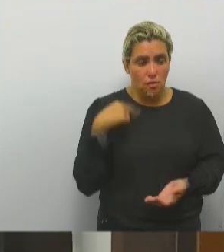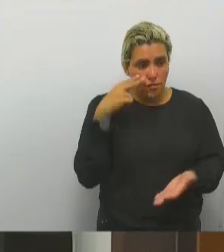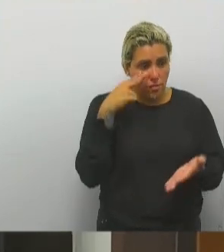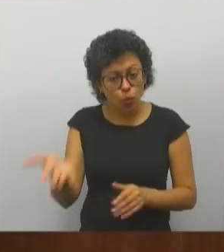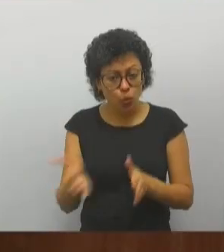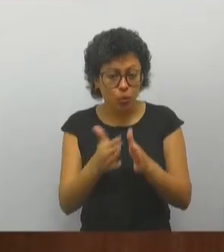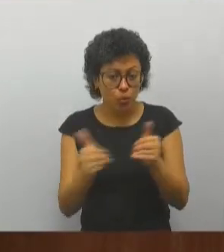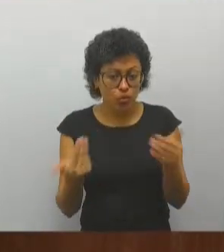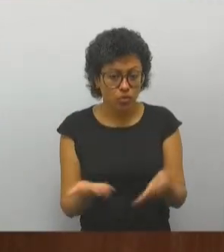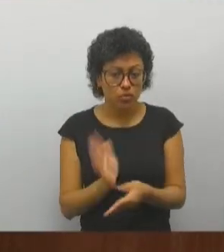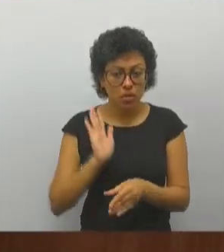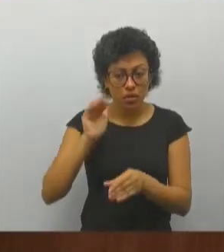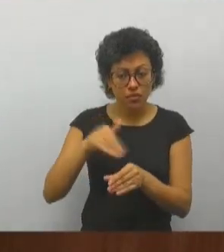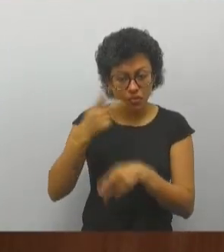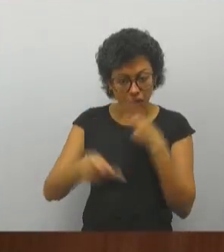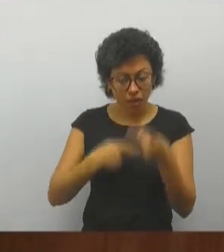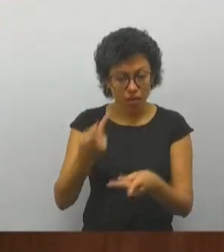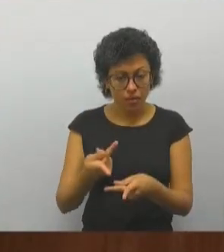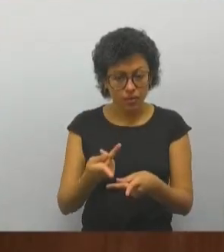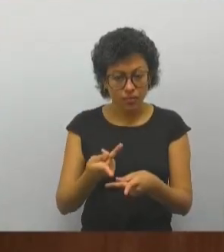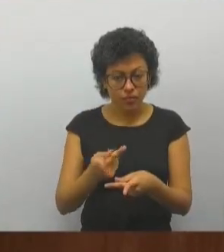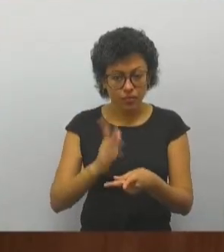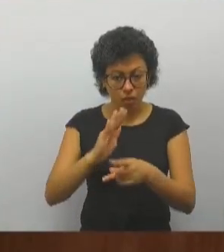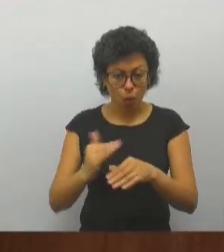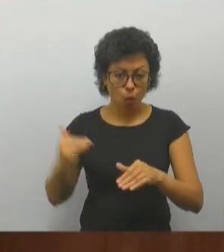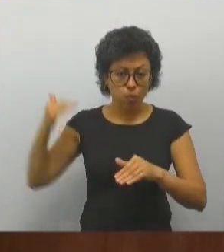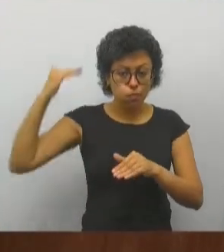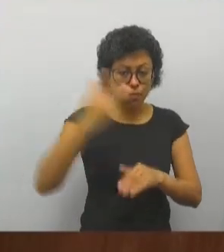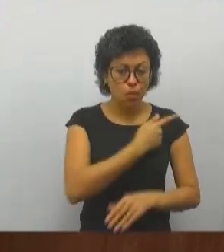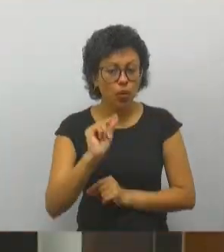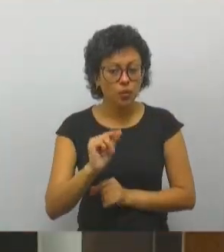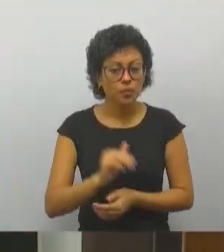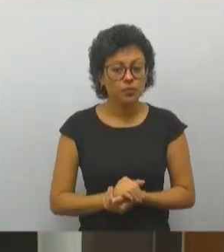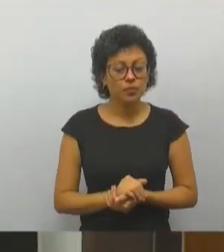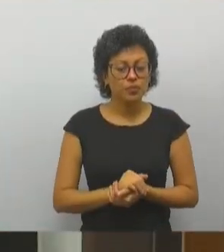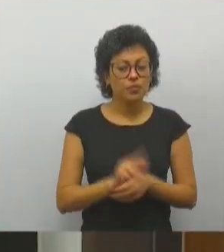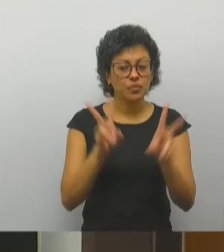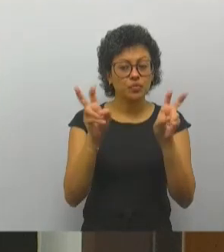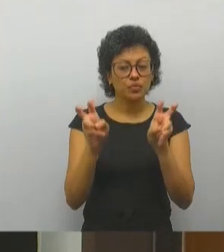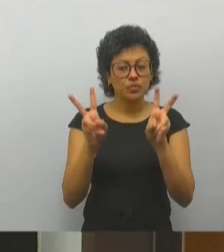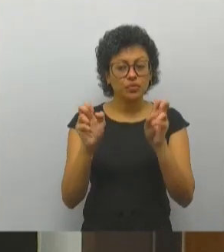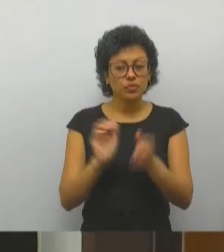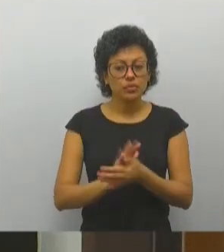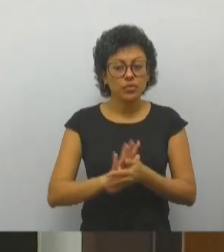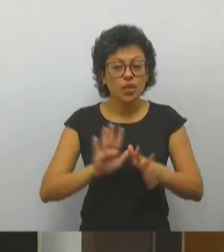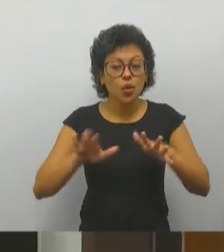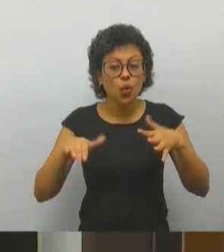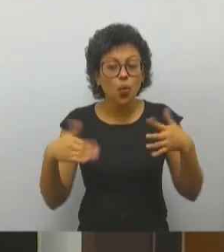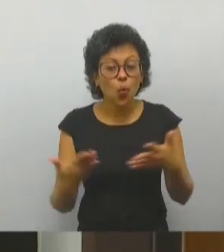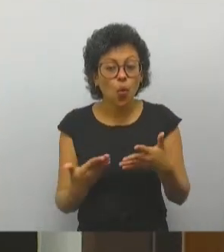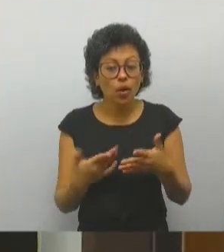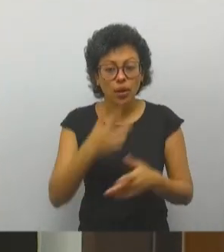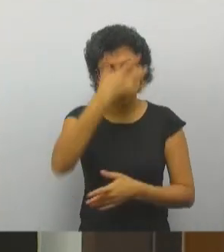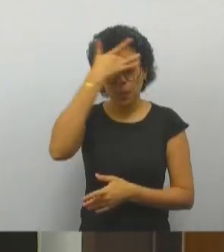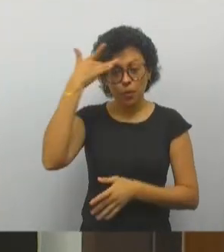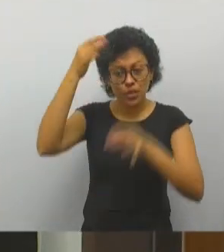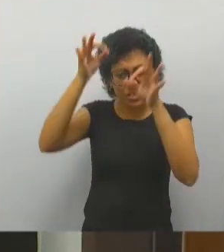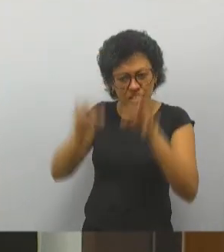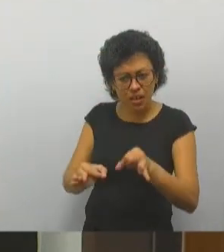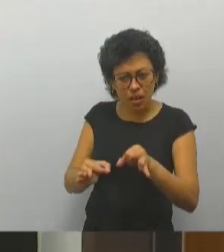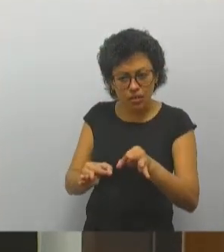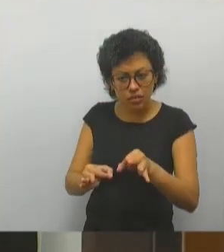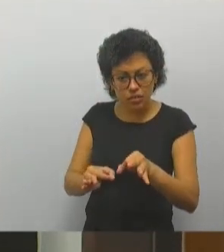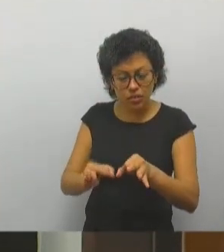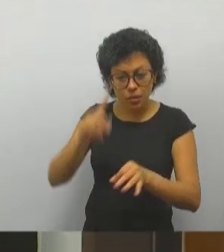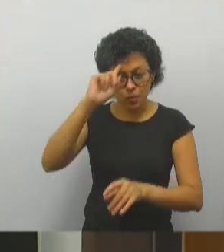Rodrigues os vereadores aprovaram a utilização da Tribuna pela angrense Marta ela relatou a morte do filho Mateus e